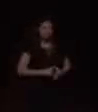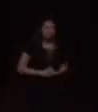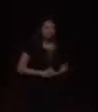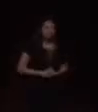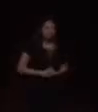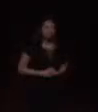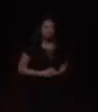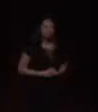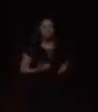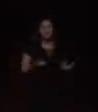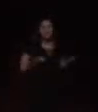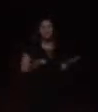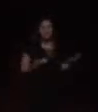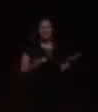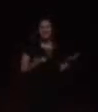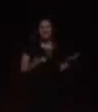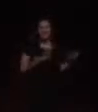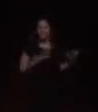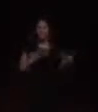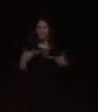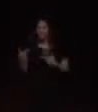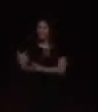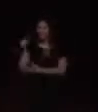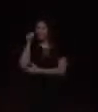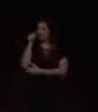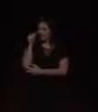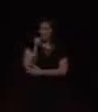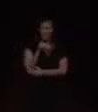Queria convidar para o relato de hoje a Angela Daneman,